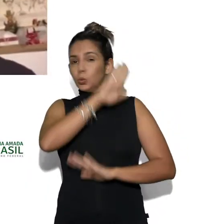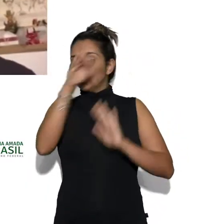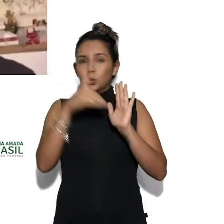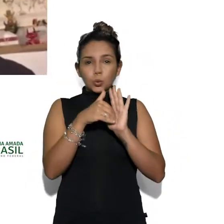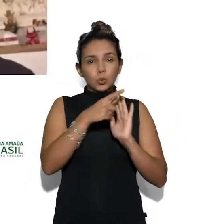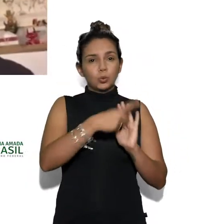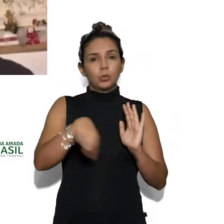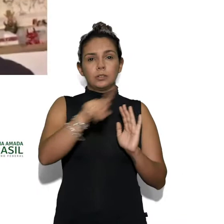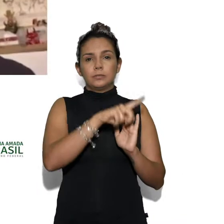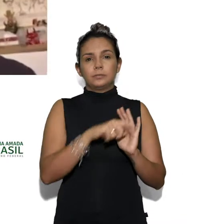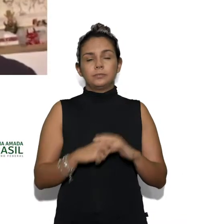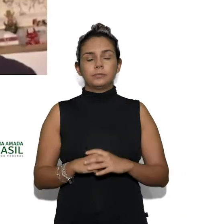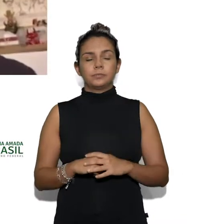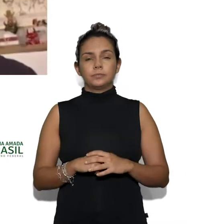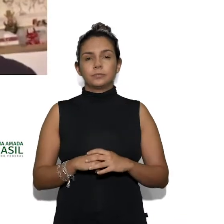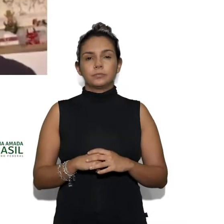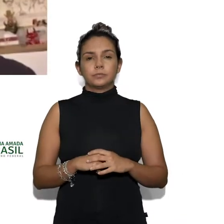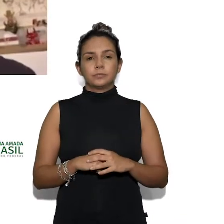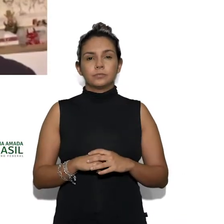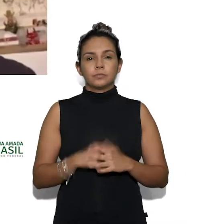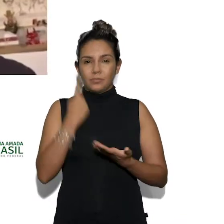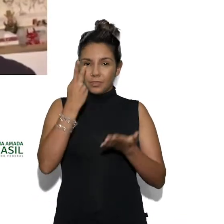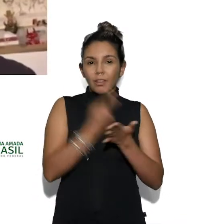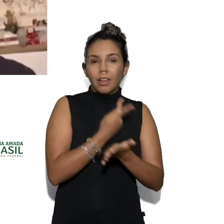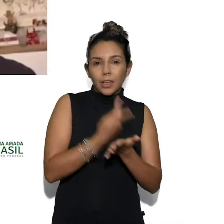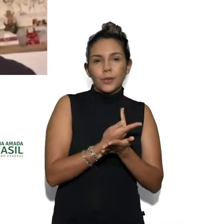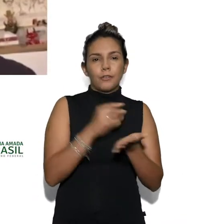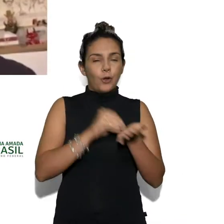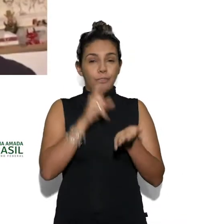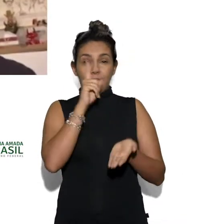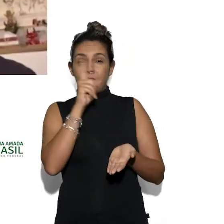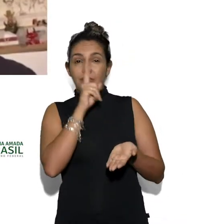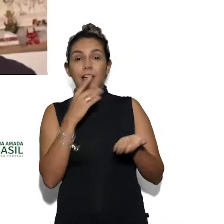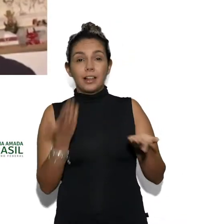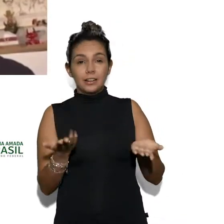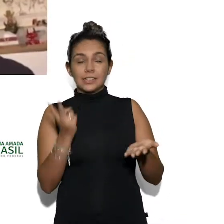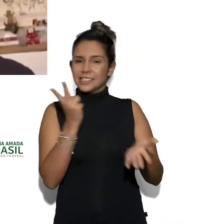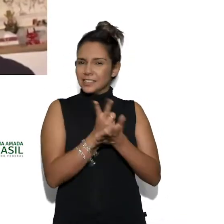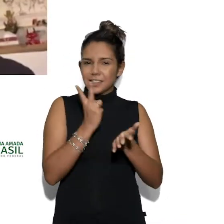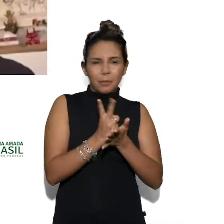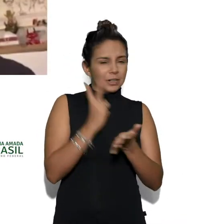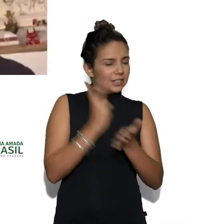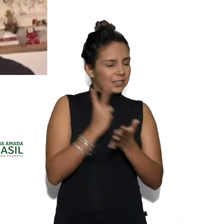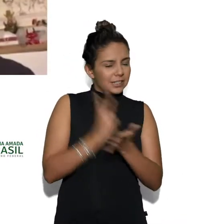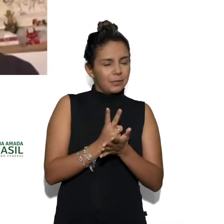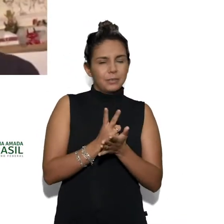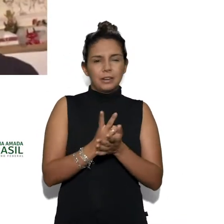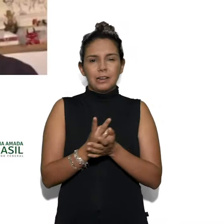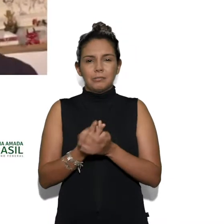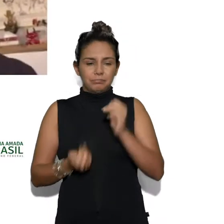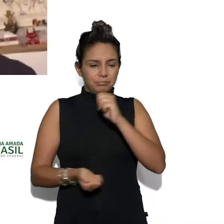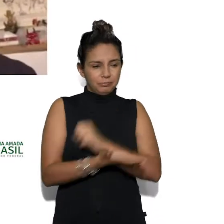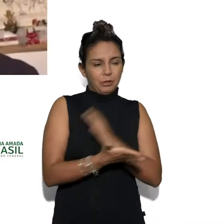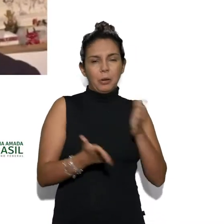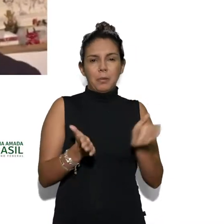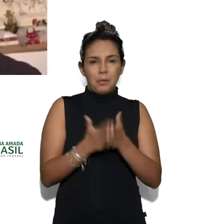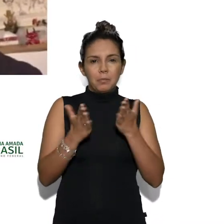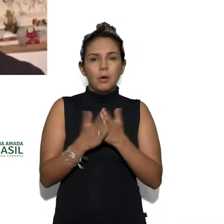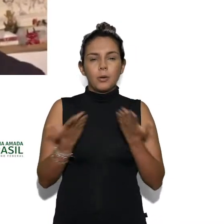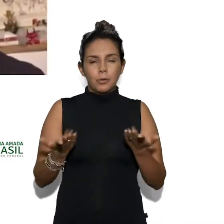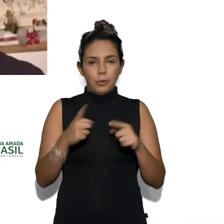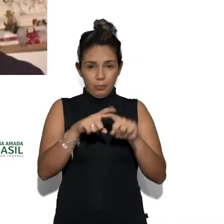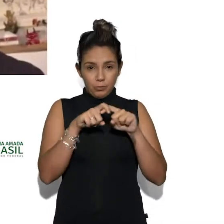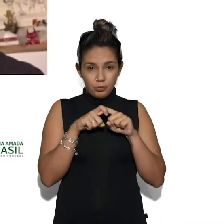continuar a ser a repetição de um erro, de uma falha que vai sempre vulnerabilizar a humanidade como um todo.